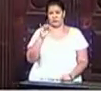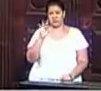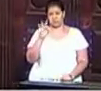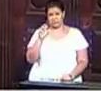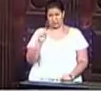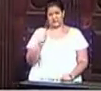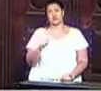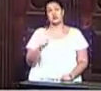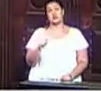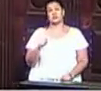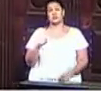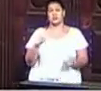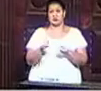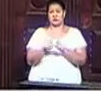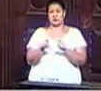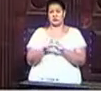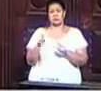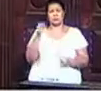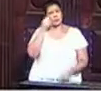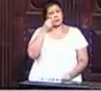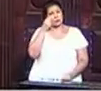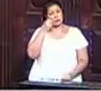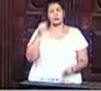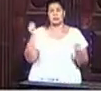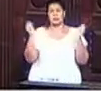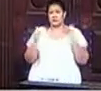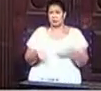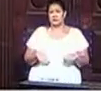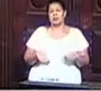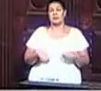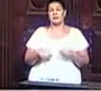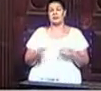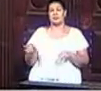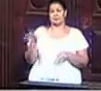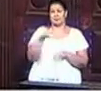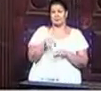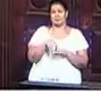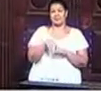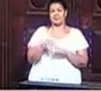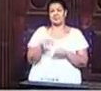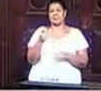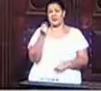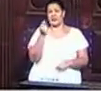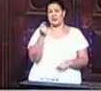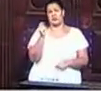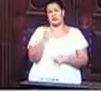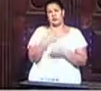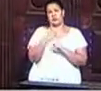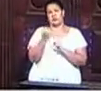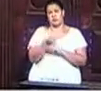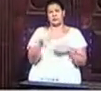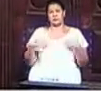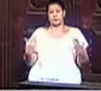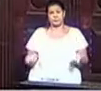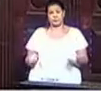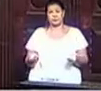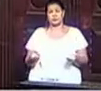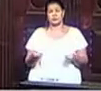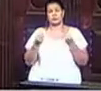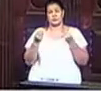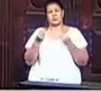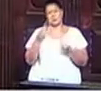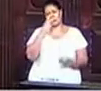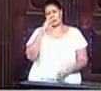Transoceânica e também a possibilidade de uma implantação de uma tarifa social. Então veja bem que